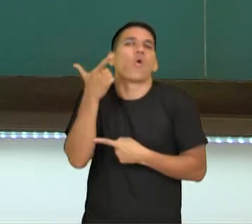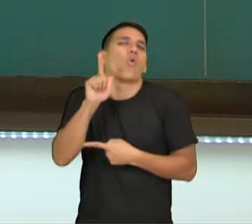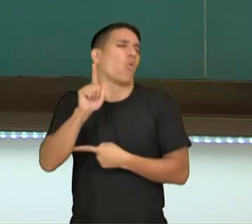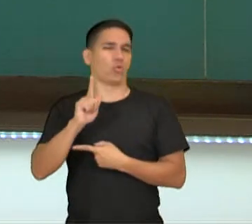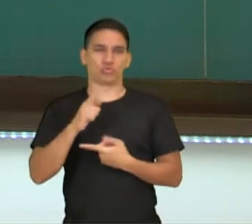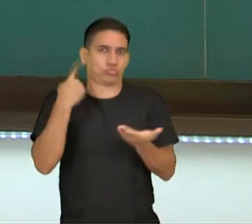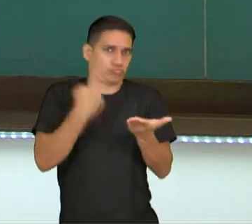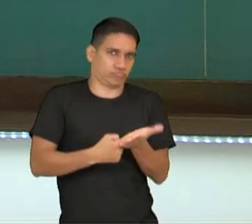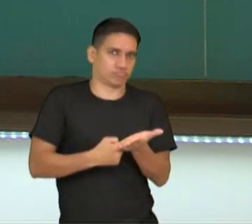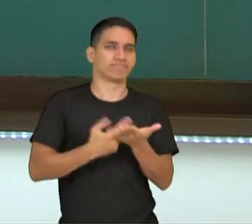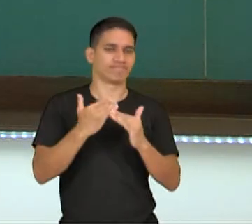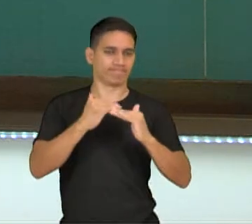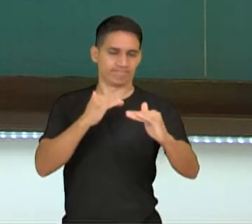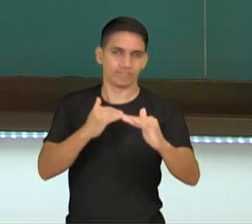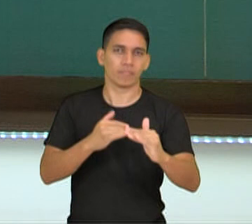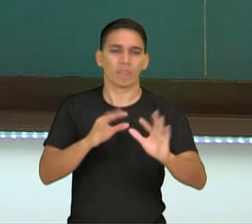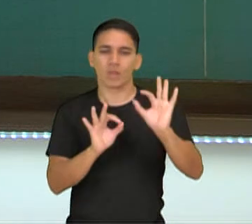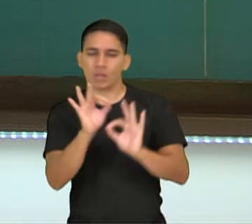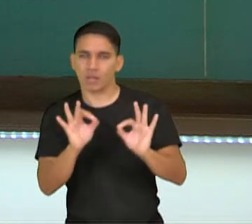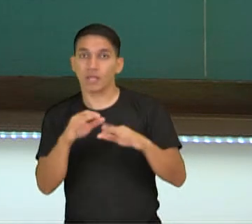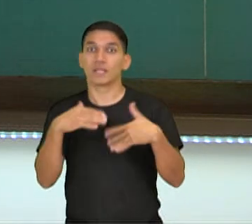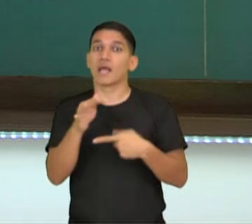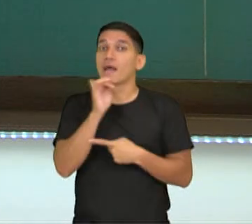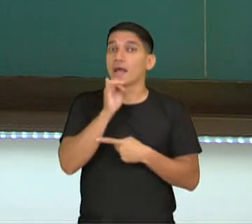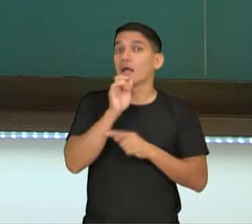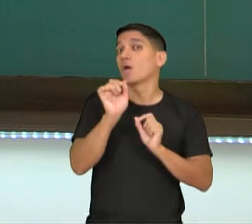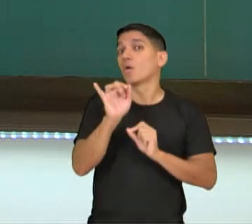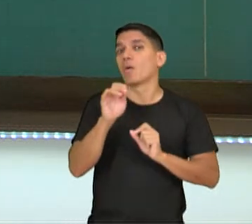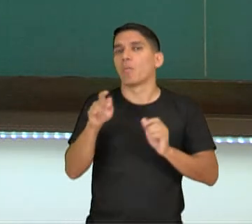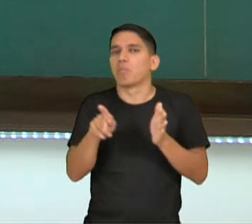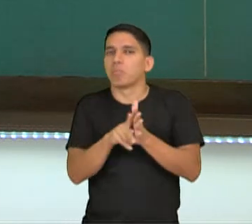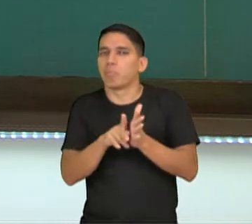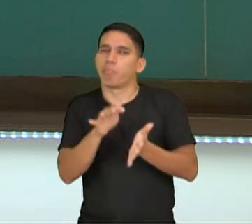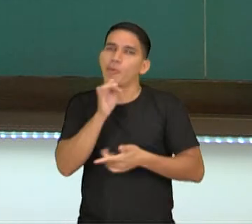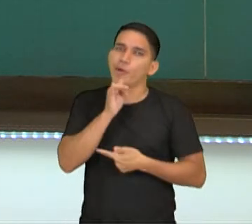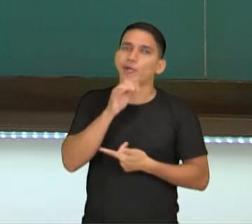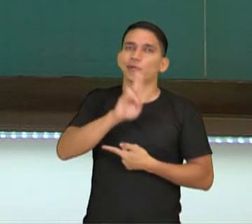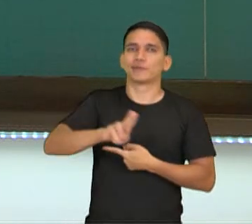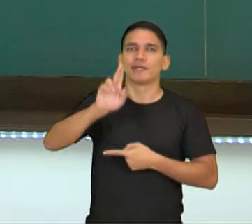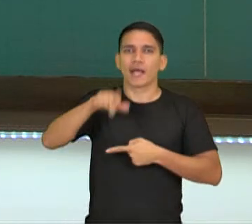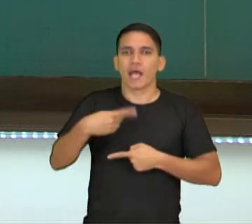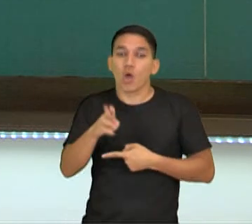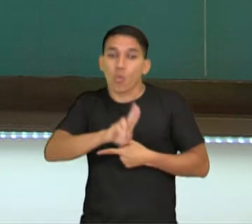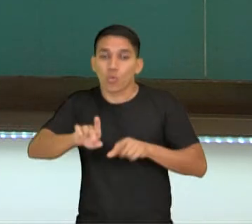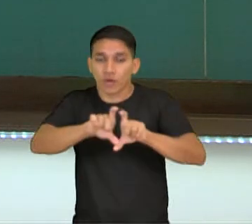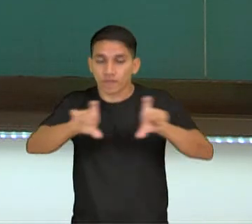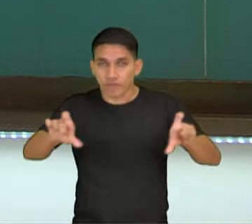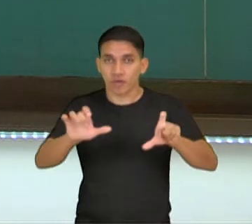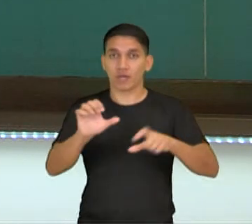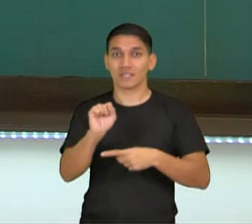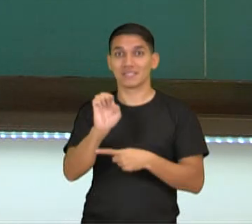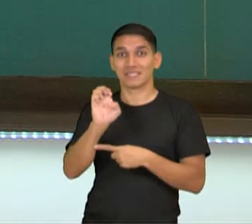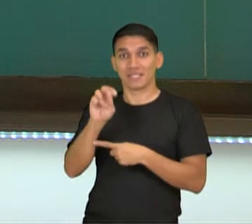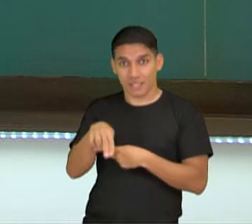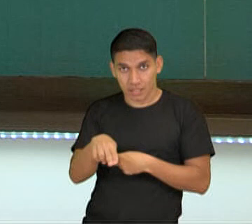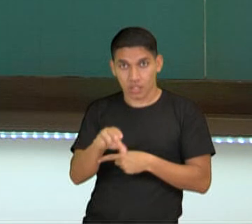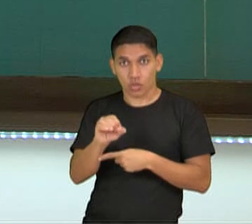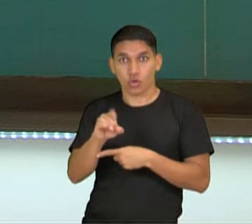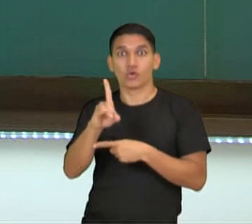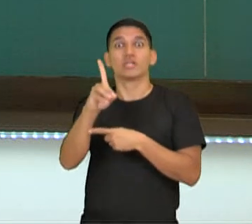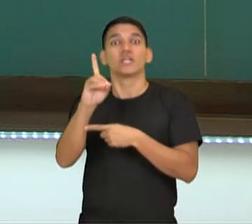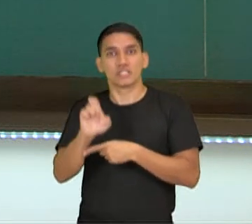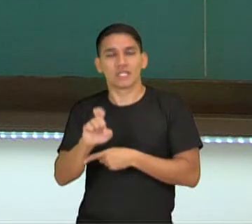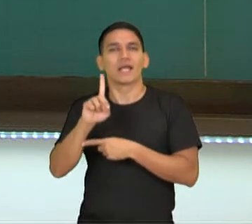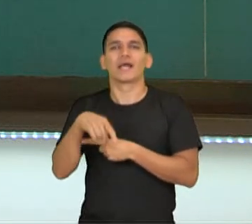de medida, tá? Então, um dos exemplos de onde é aplicada a função senoide é na interpretação